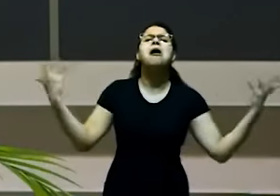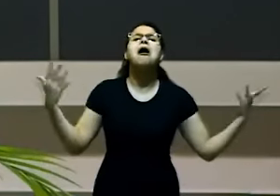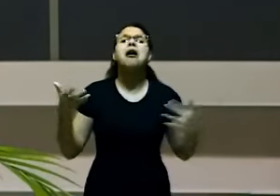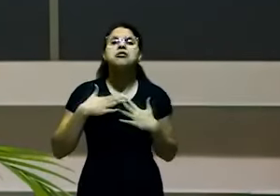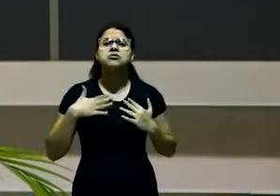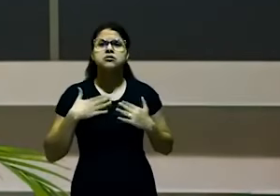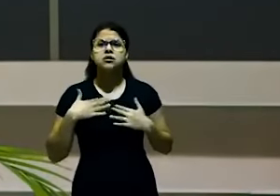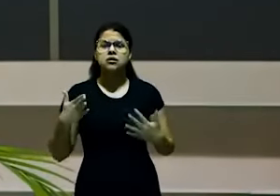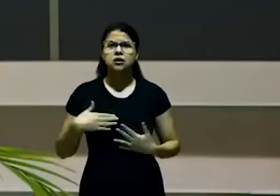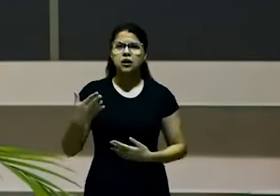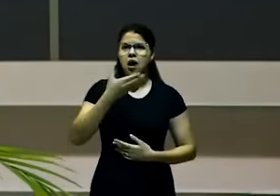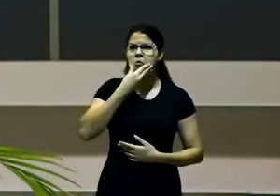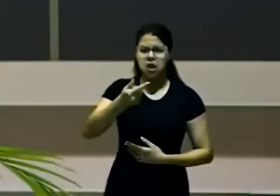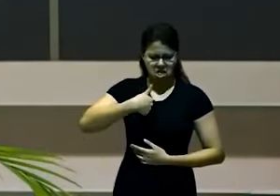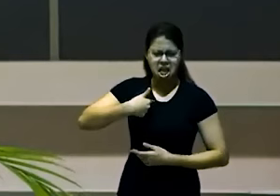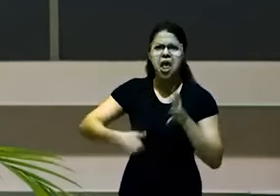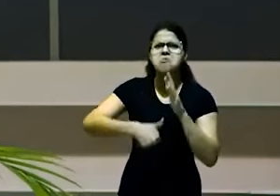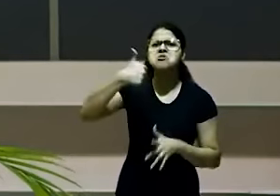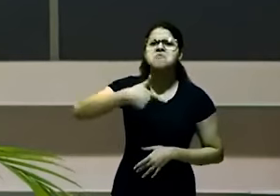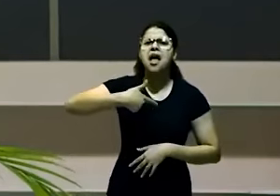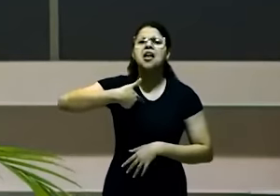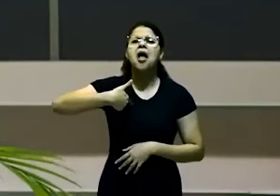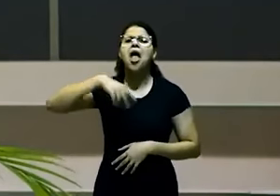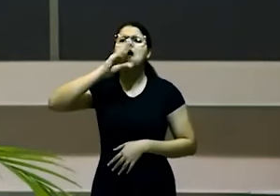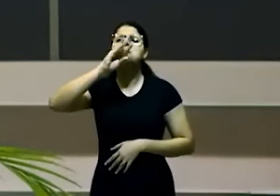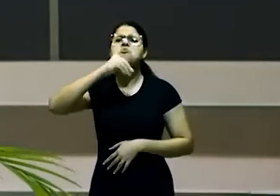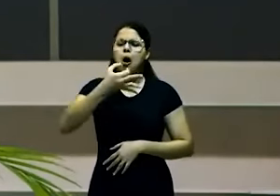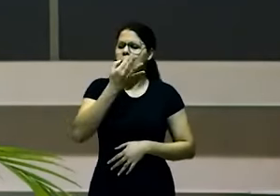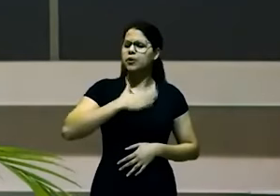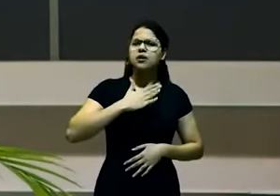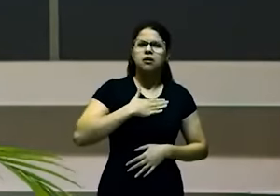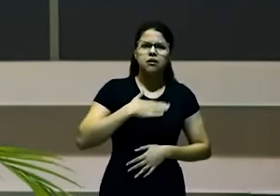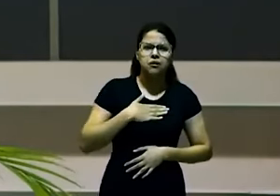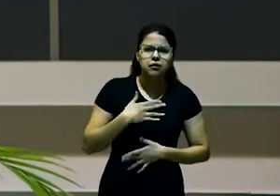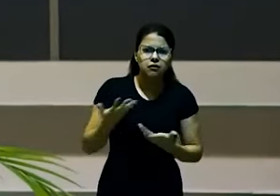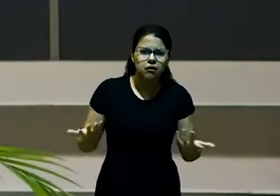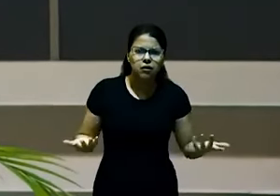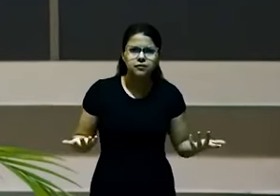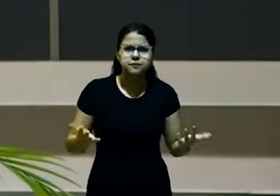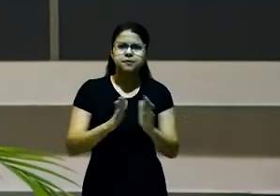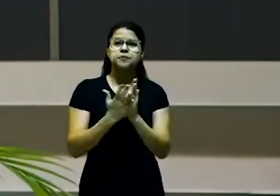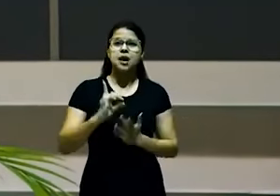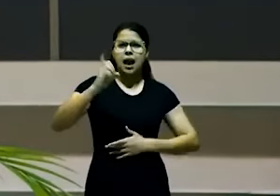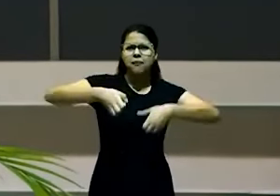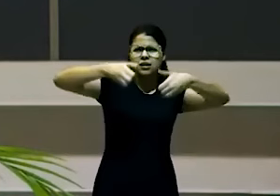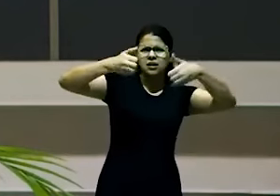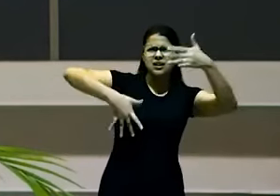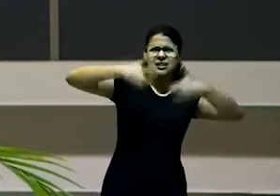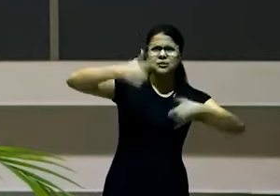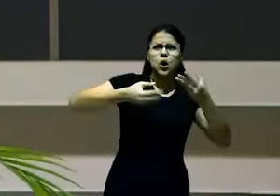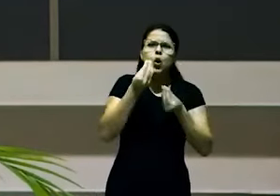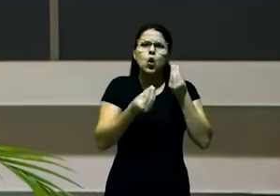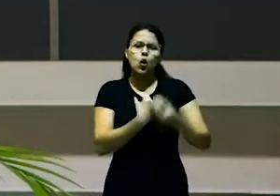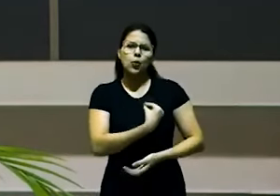daquele homem que se não for ele o primeiro a falar ninguém tem vez a Bíblia relata algum dos dos episódios da vida